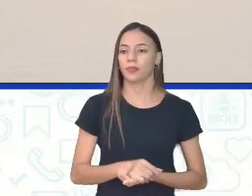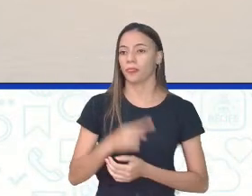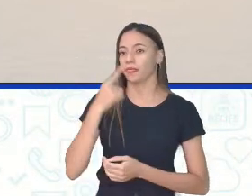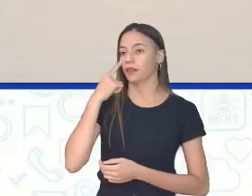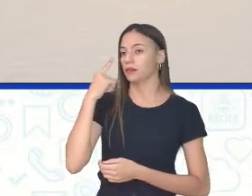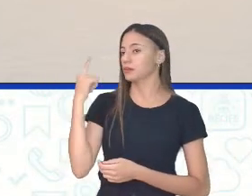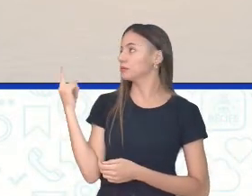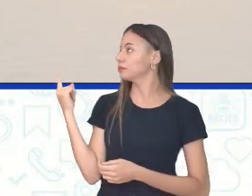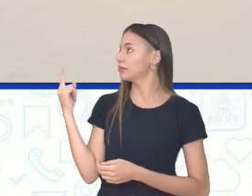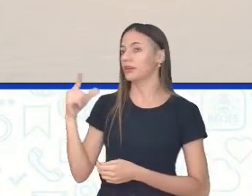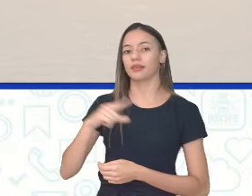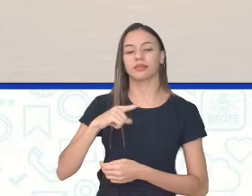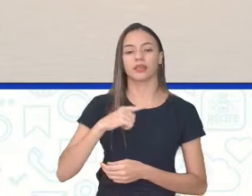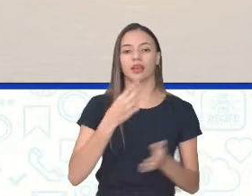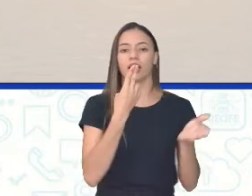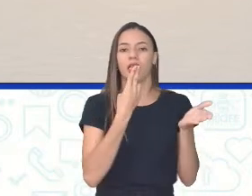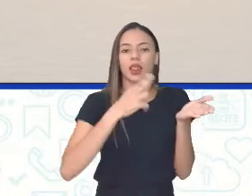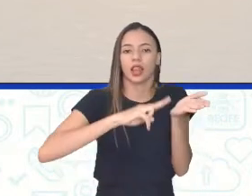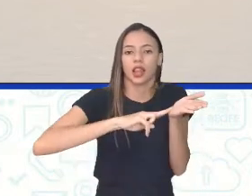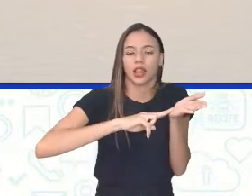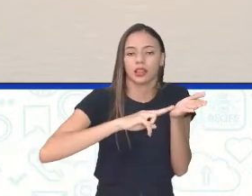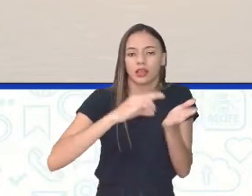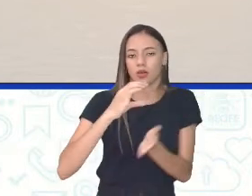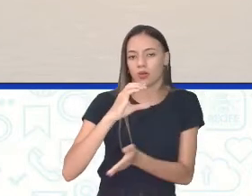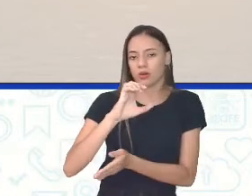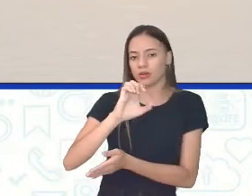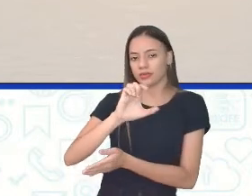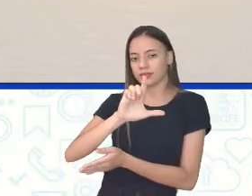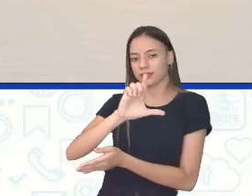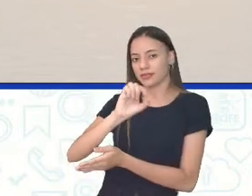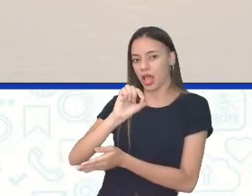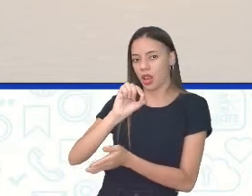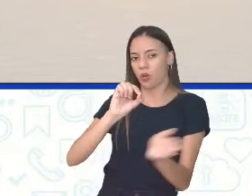tem ó, um selo, certo?